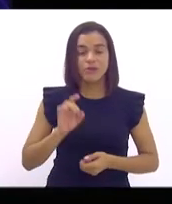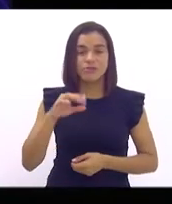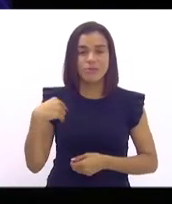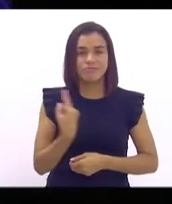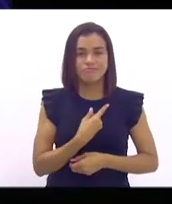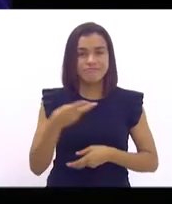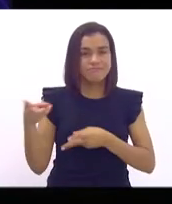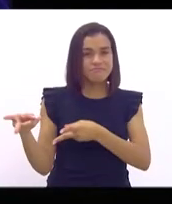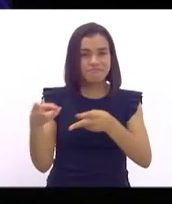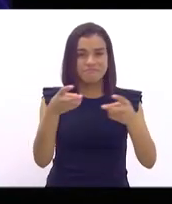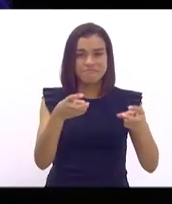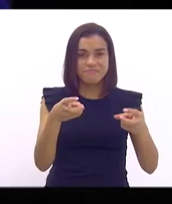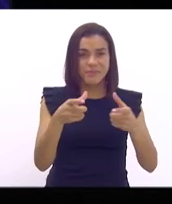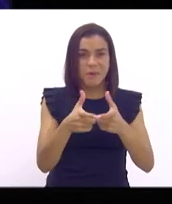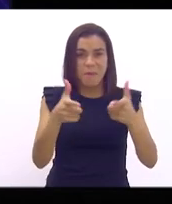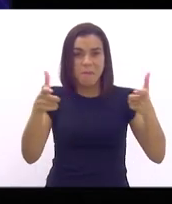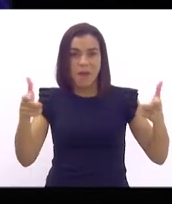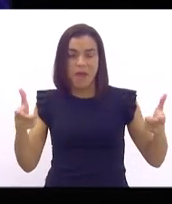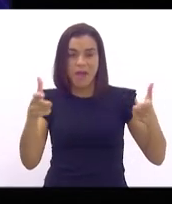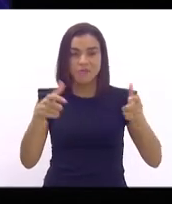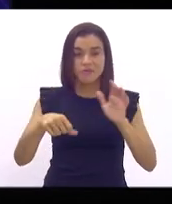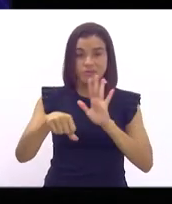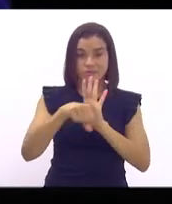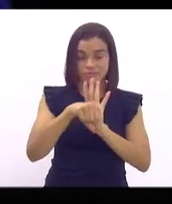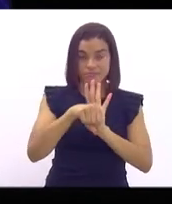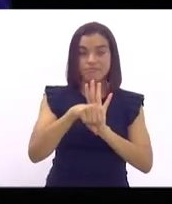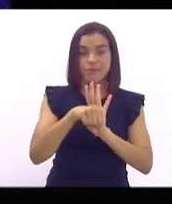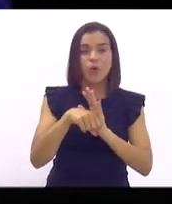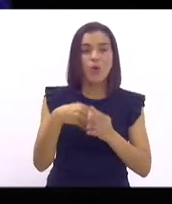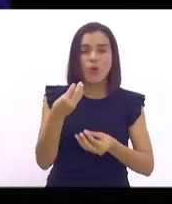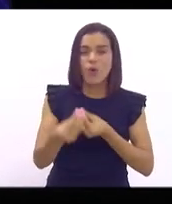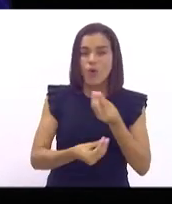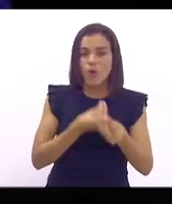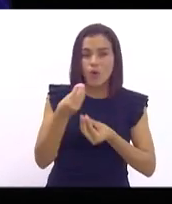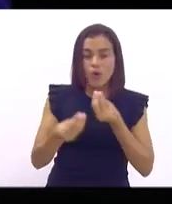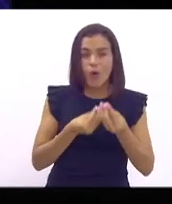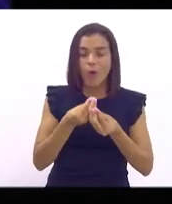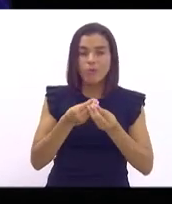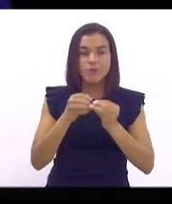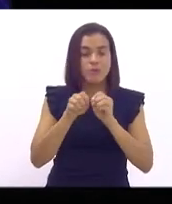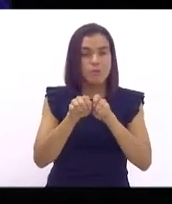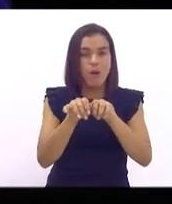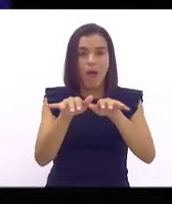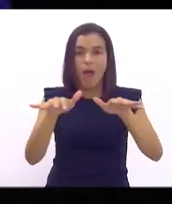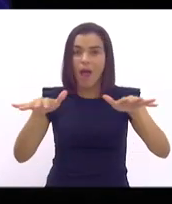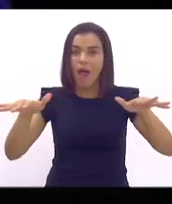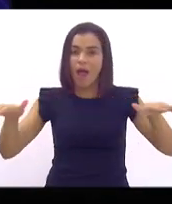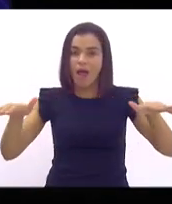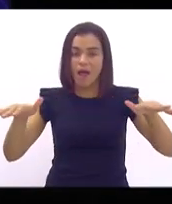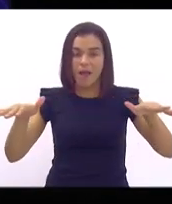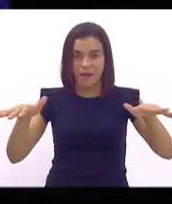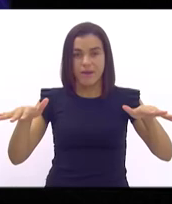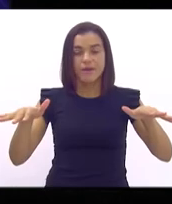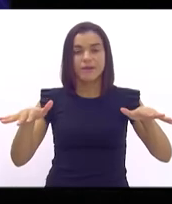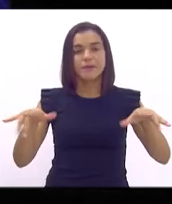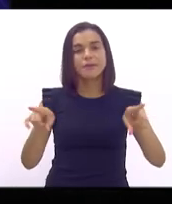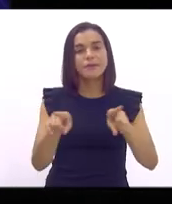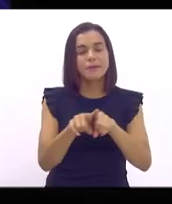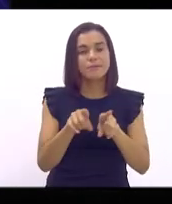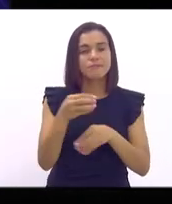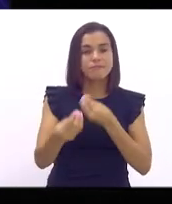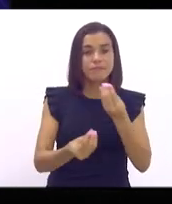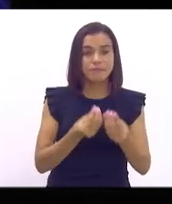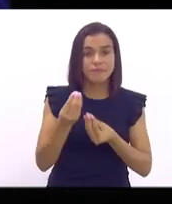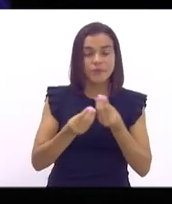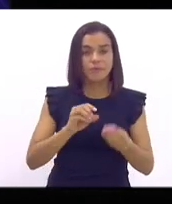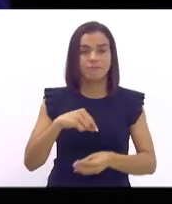a dimensão desses crimes, né, o quanto isso é vasto, é longo, né, e como a